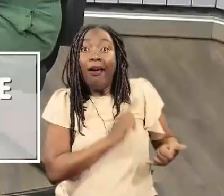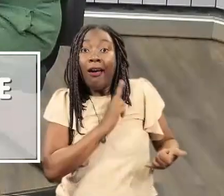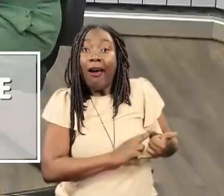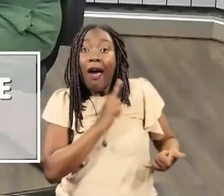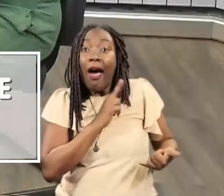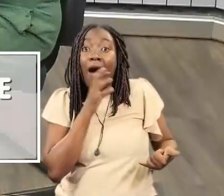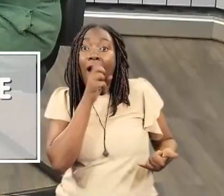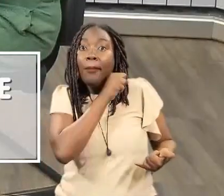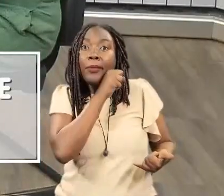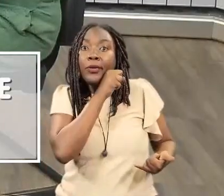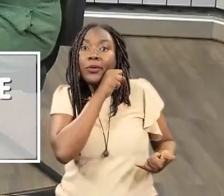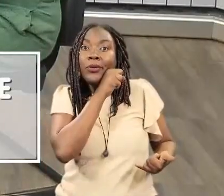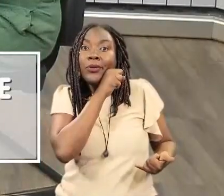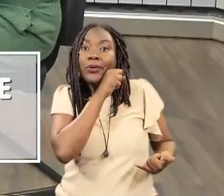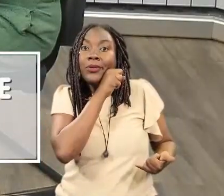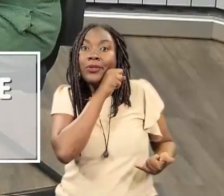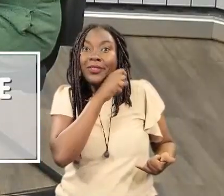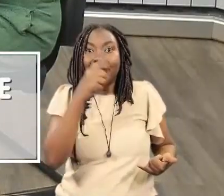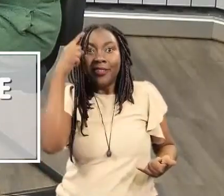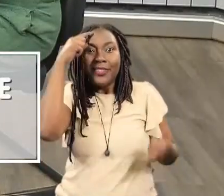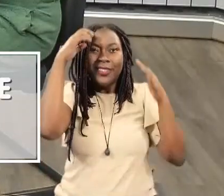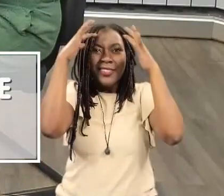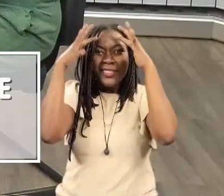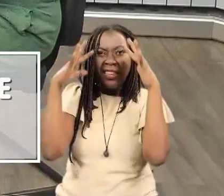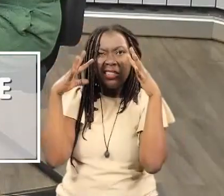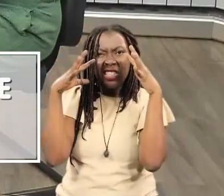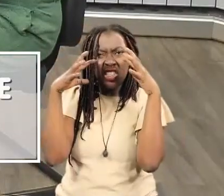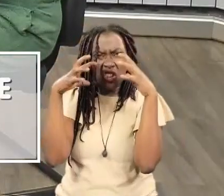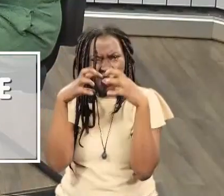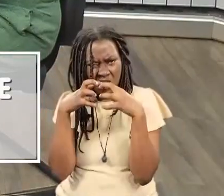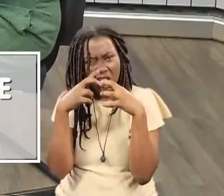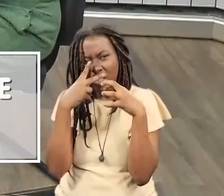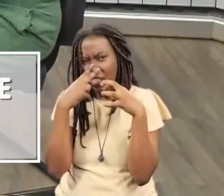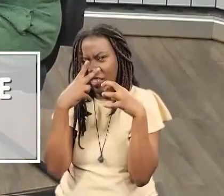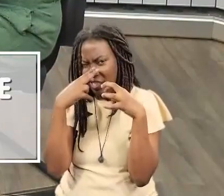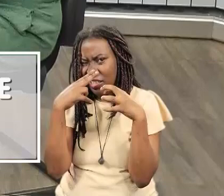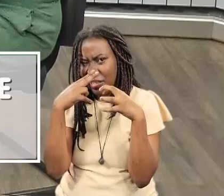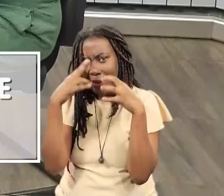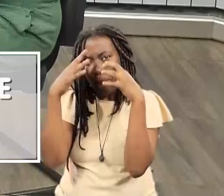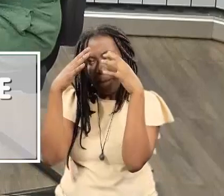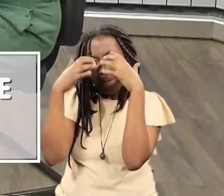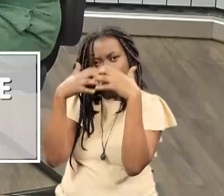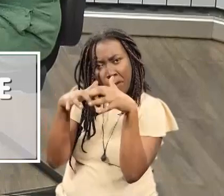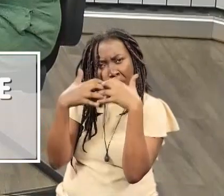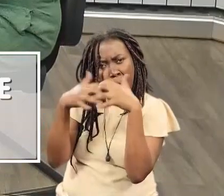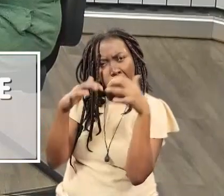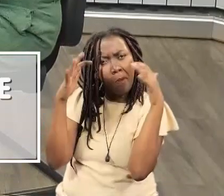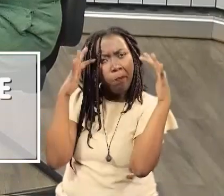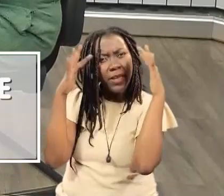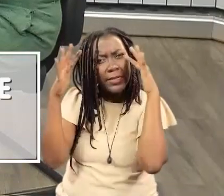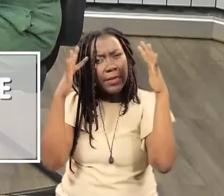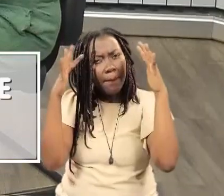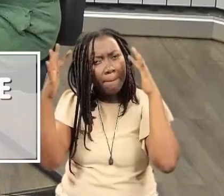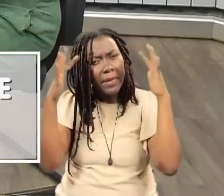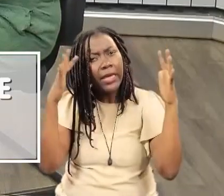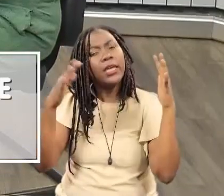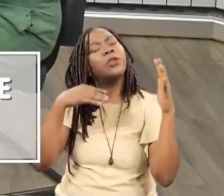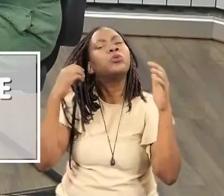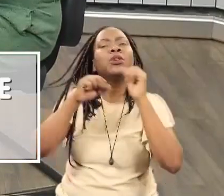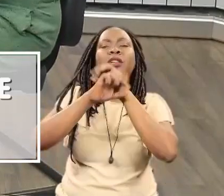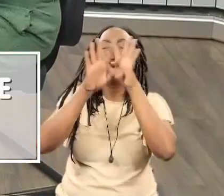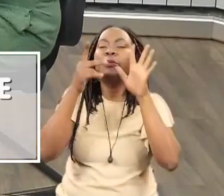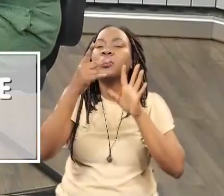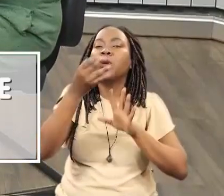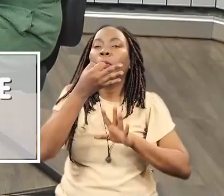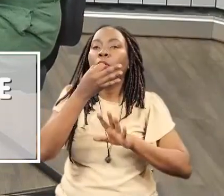temos no celular, a gente vai atrofiando o cérebro também, essa questão aí do pensamento, do entendimento. Qual que é o seu ponto de